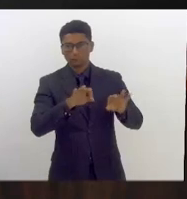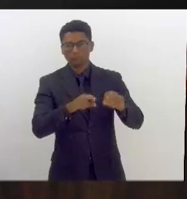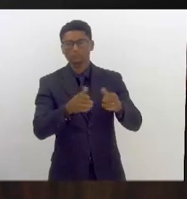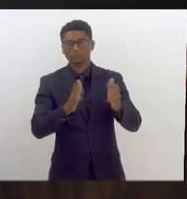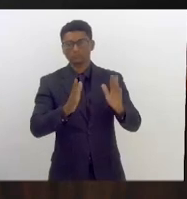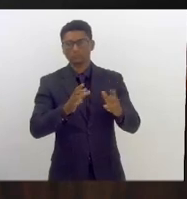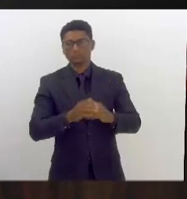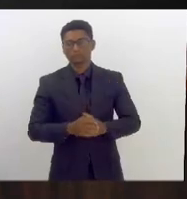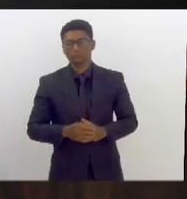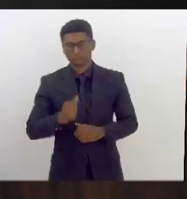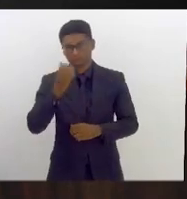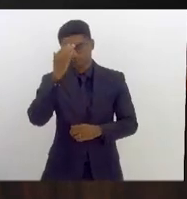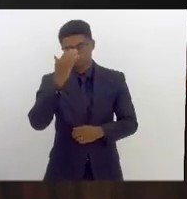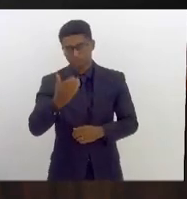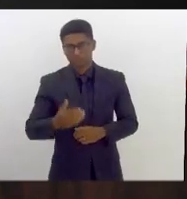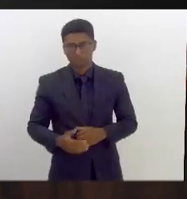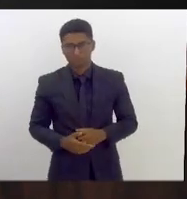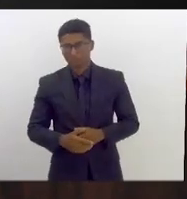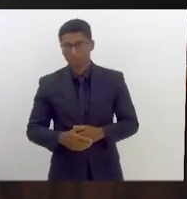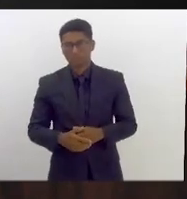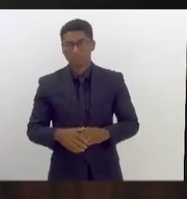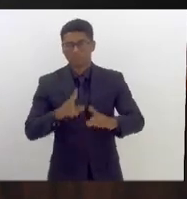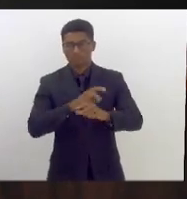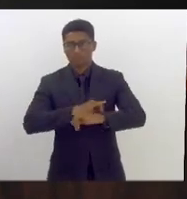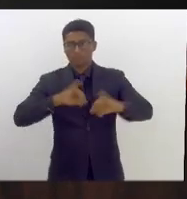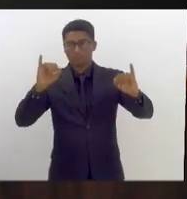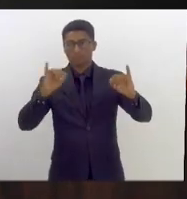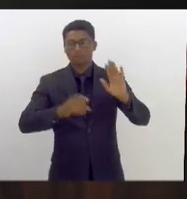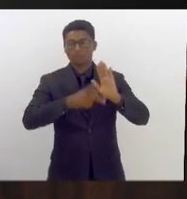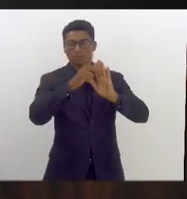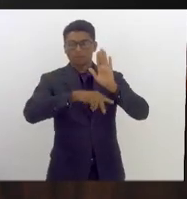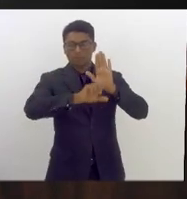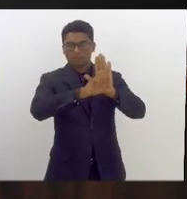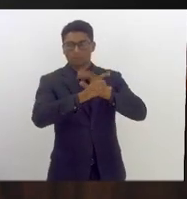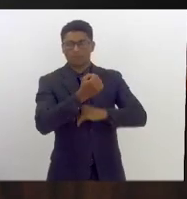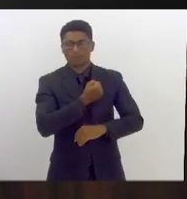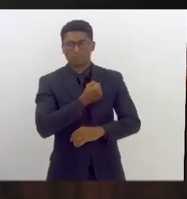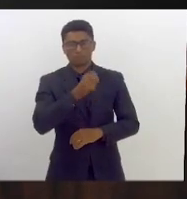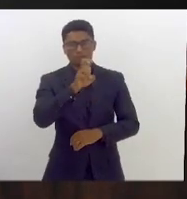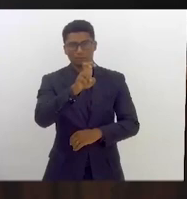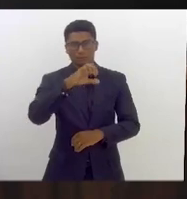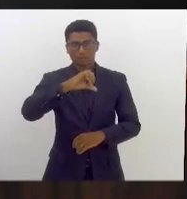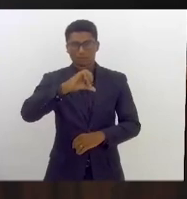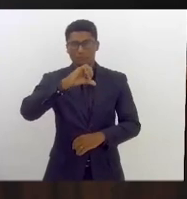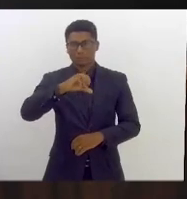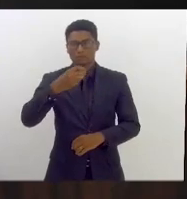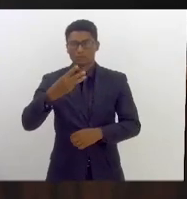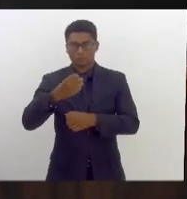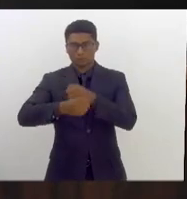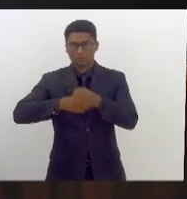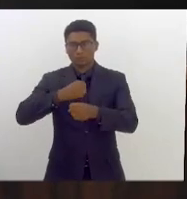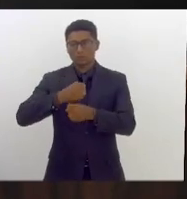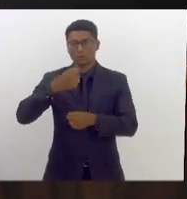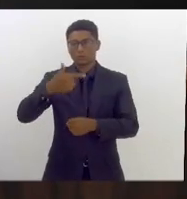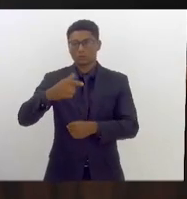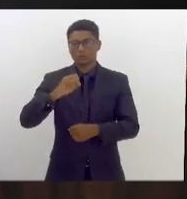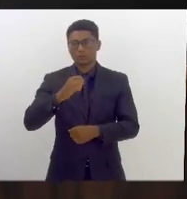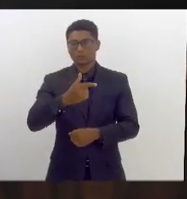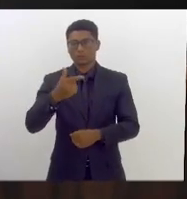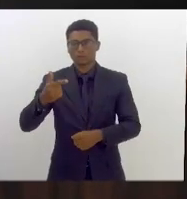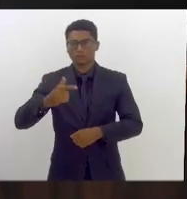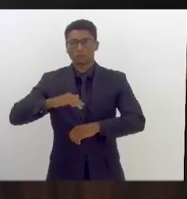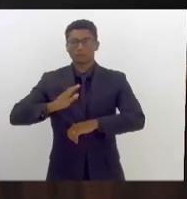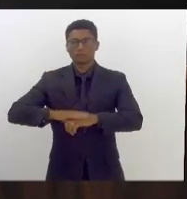Sérgio. Muito obrigado. Anuncio o projeto de lei número 5993, de 22, de autoria...